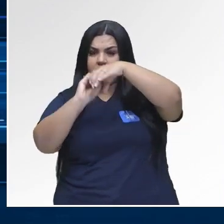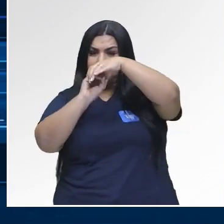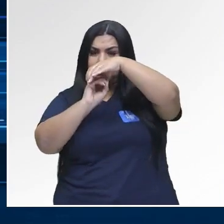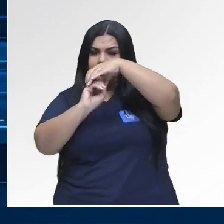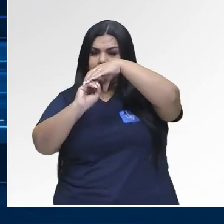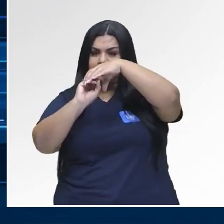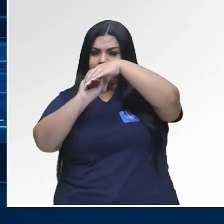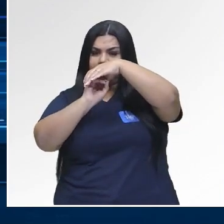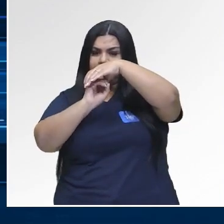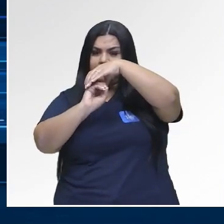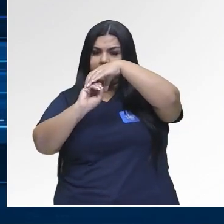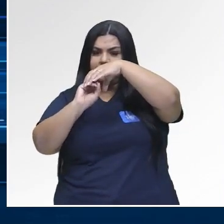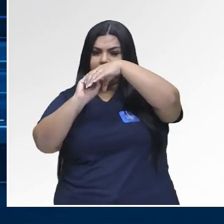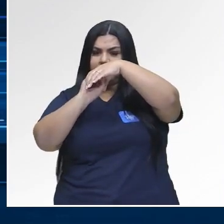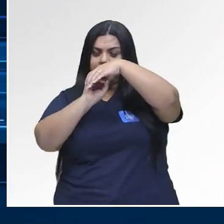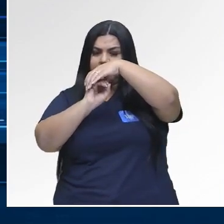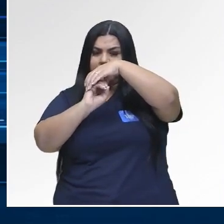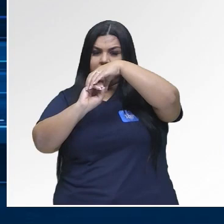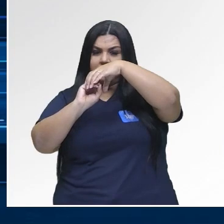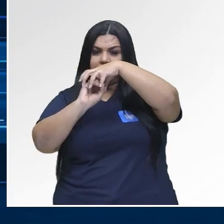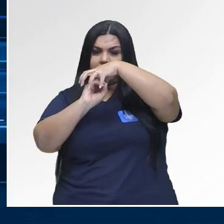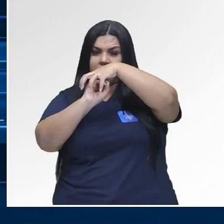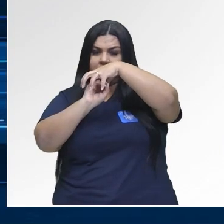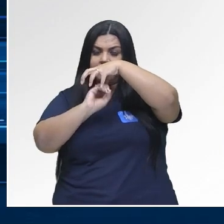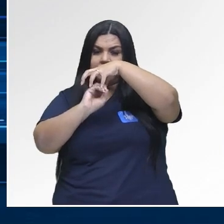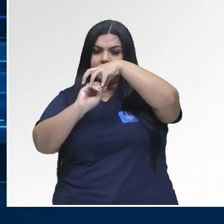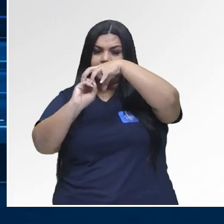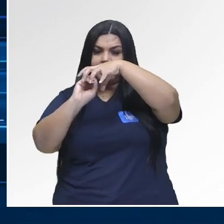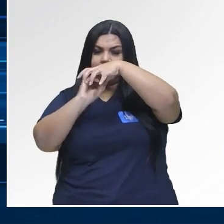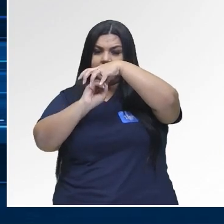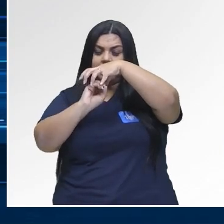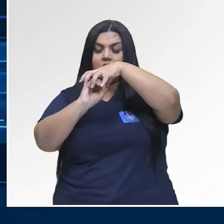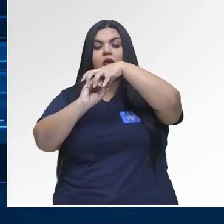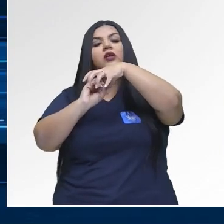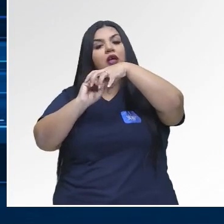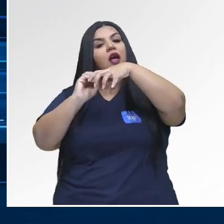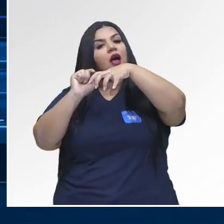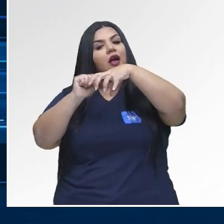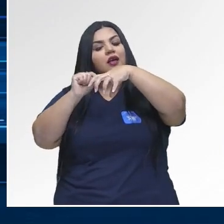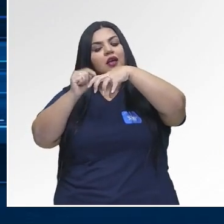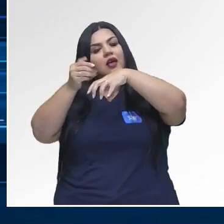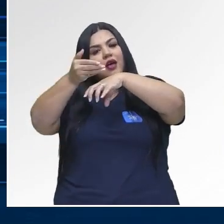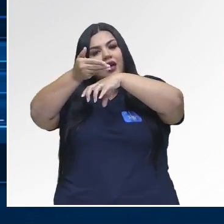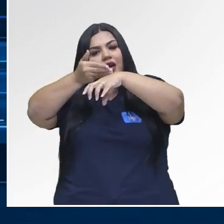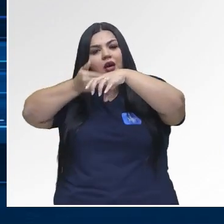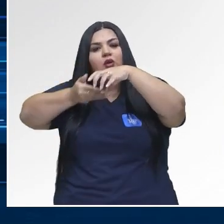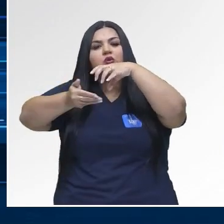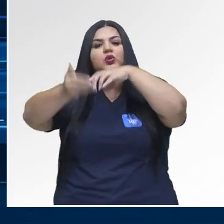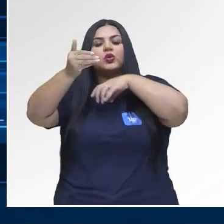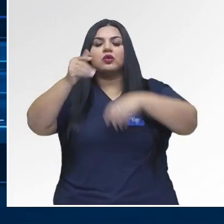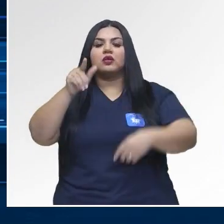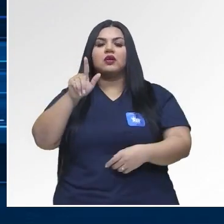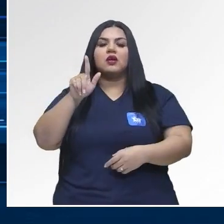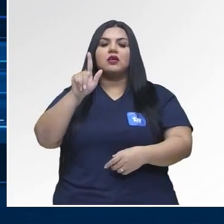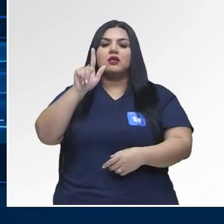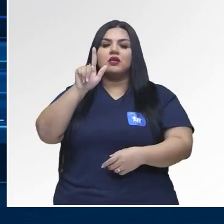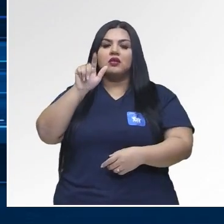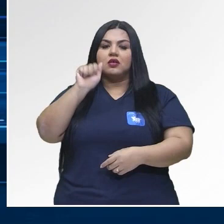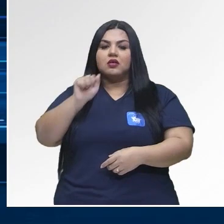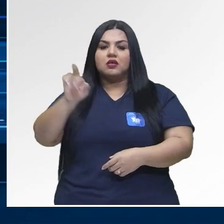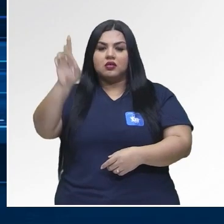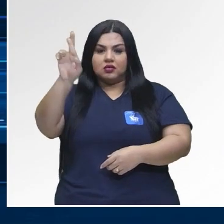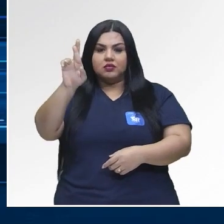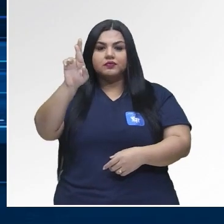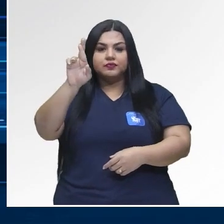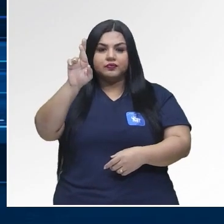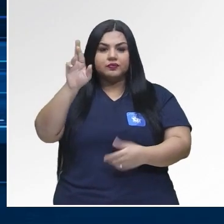intimamente ligados, né? O que vai acontecer? Vai acontecer lá a troca gasosa. Então, a gente observa aqui o aumento, né? Um esqueminha